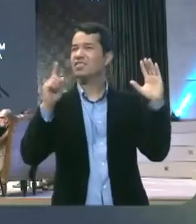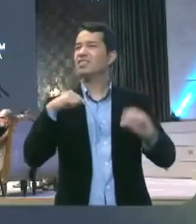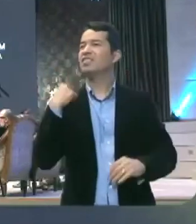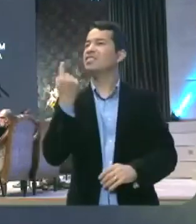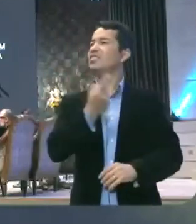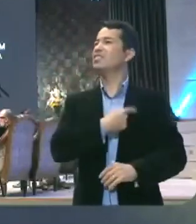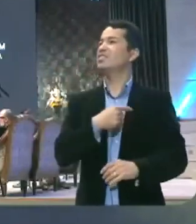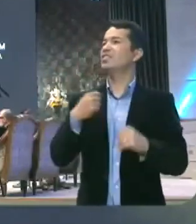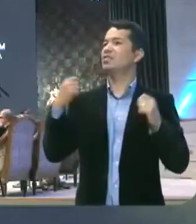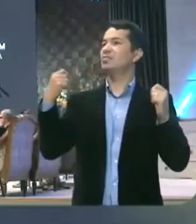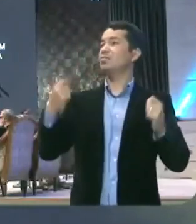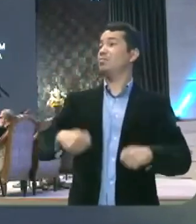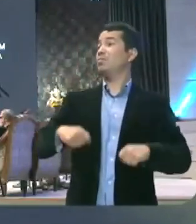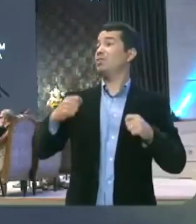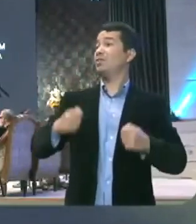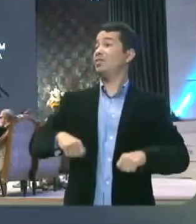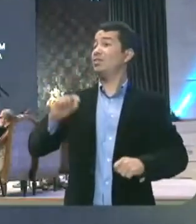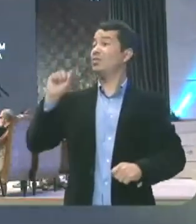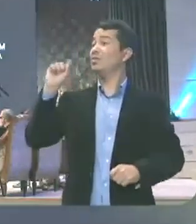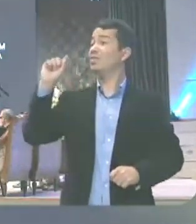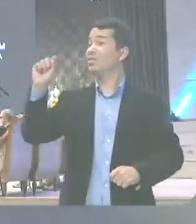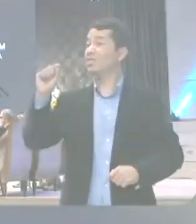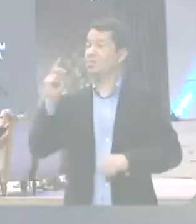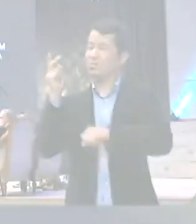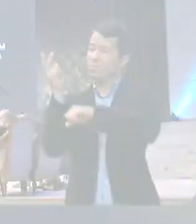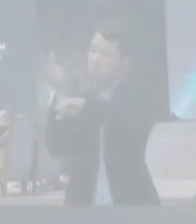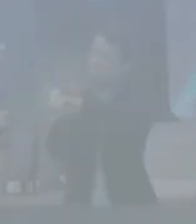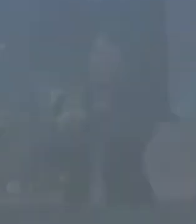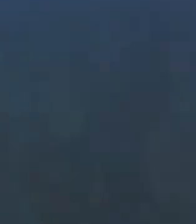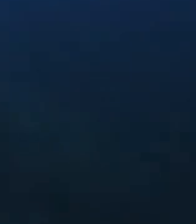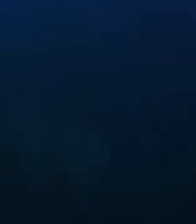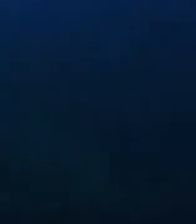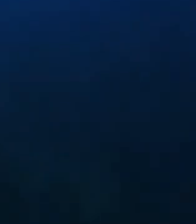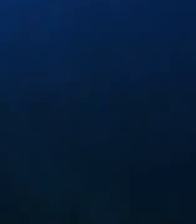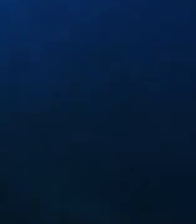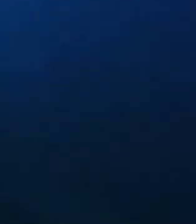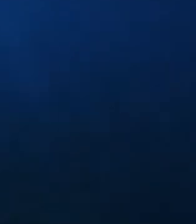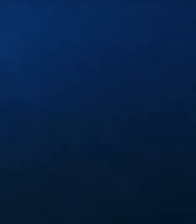significa isso pra você e leva jesus pra casa